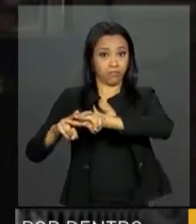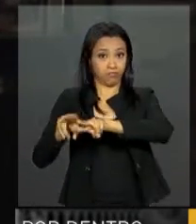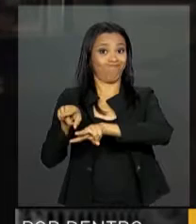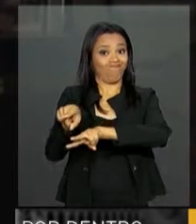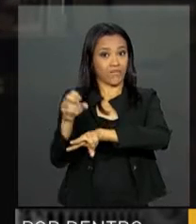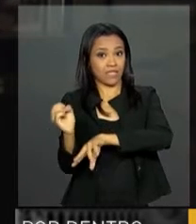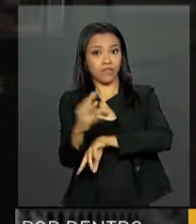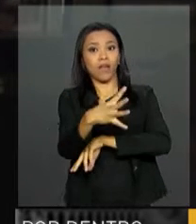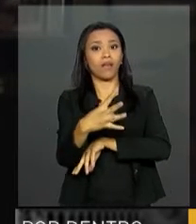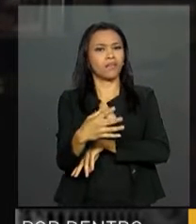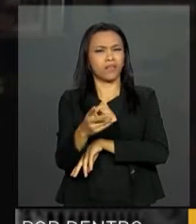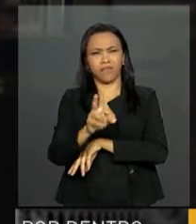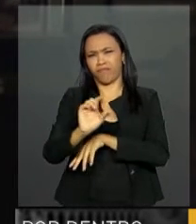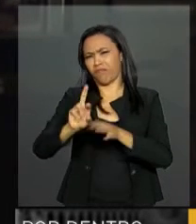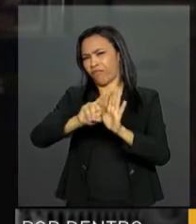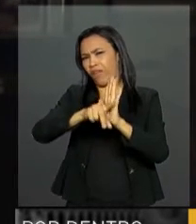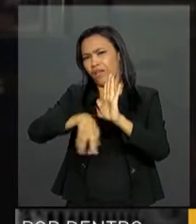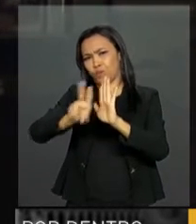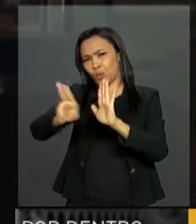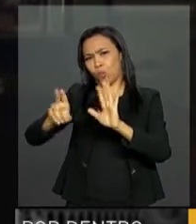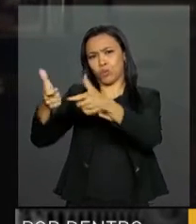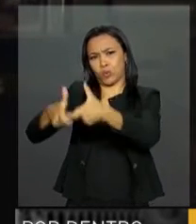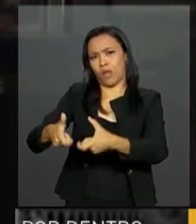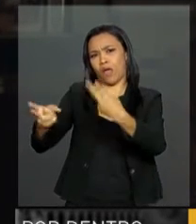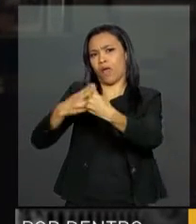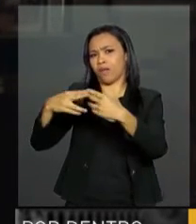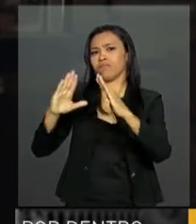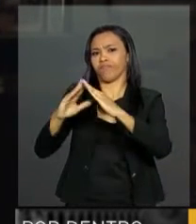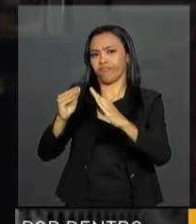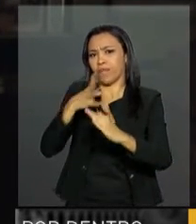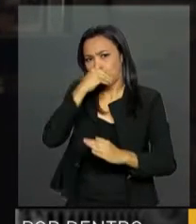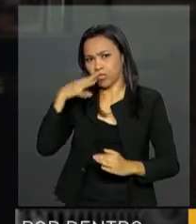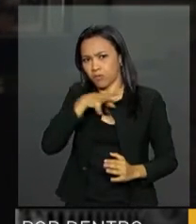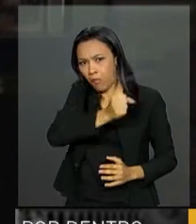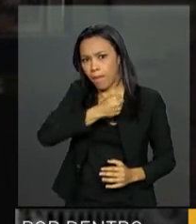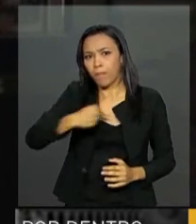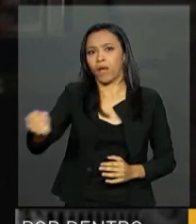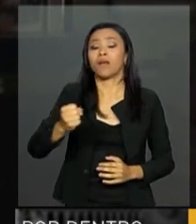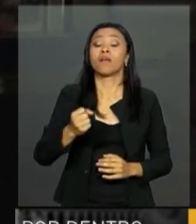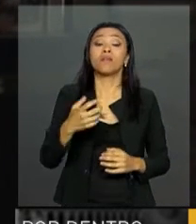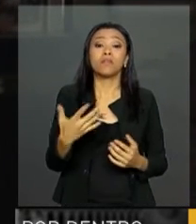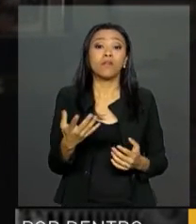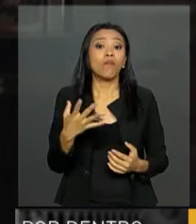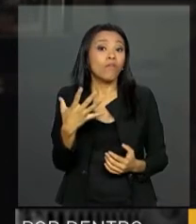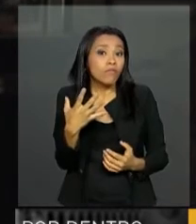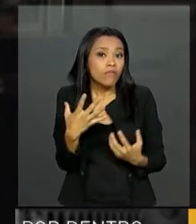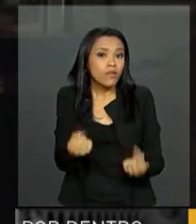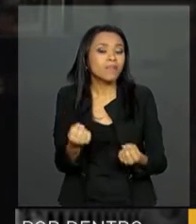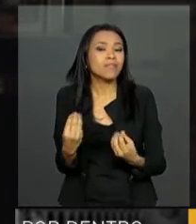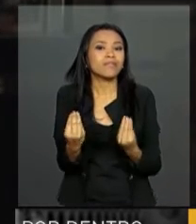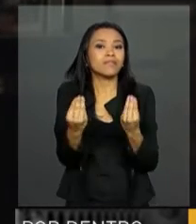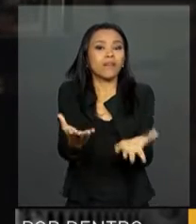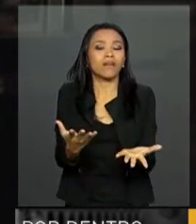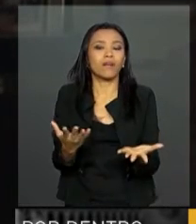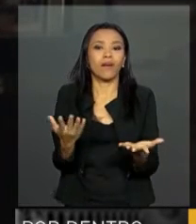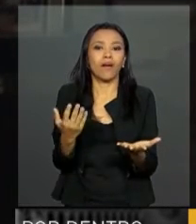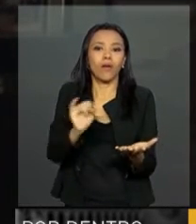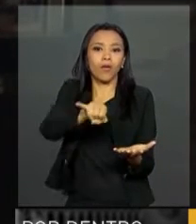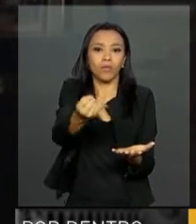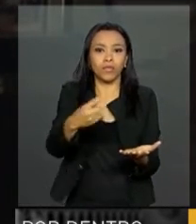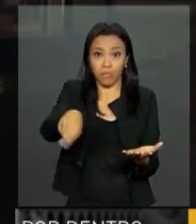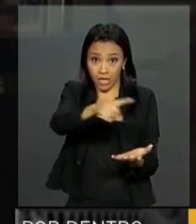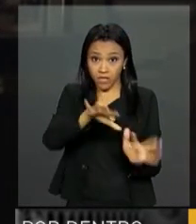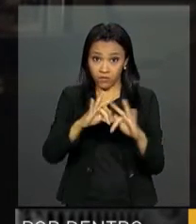tem vários nomes no Brasil, né? Vamos dar oportunidade também para que as famílias entrem no programa